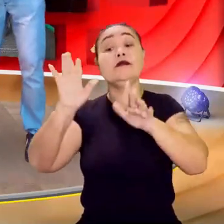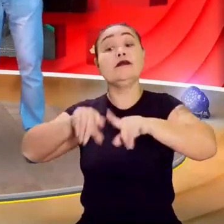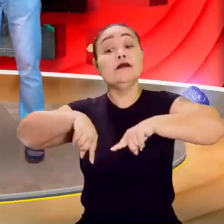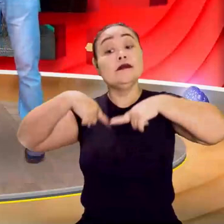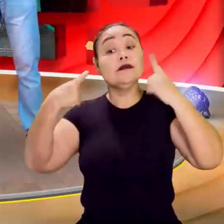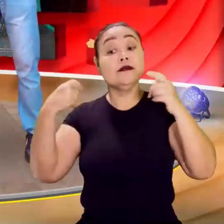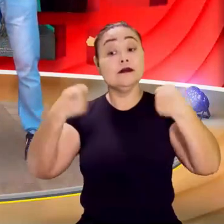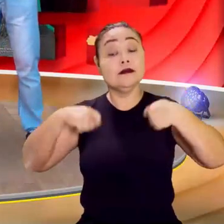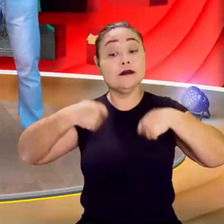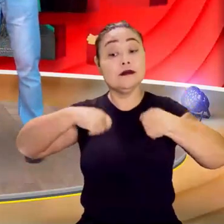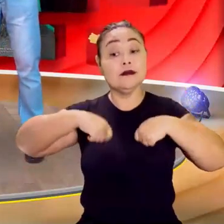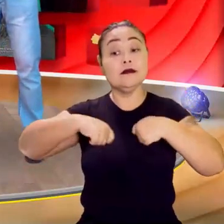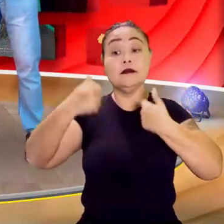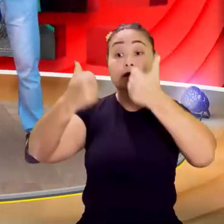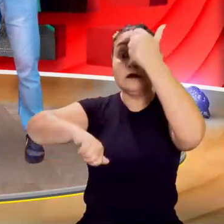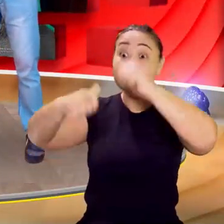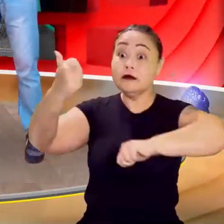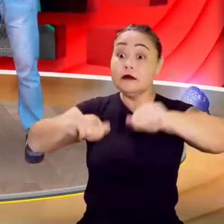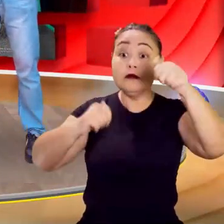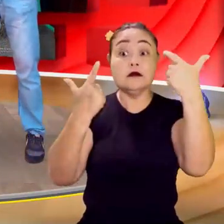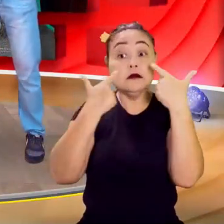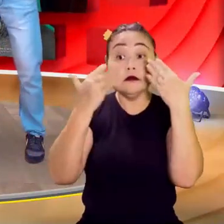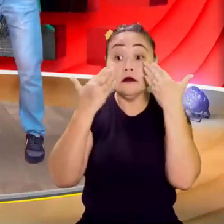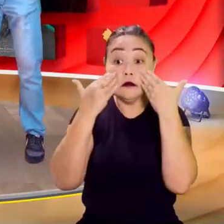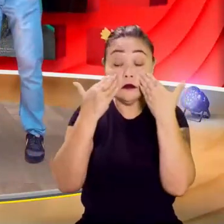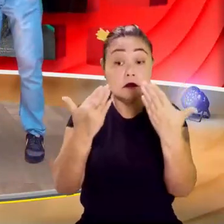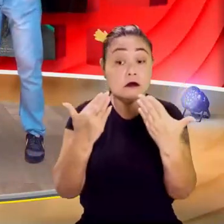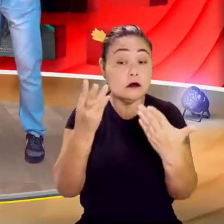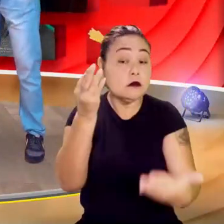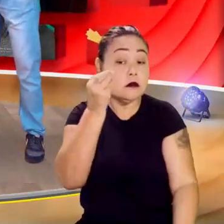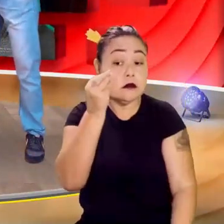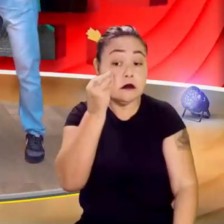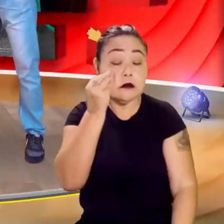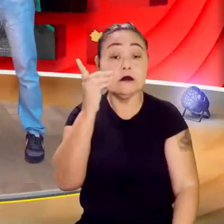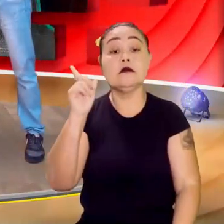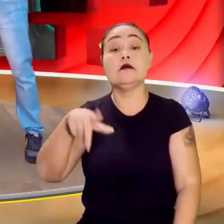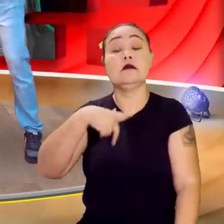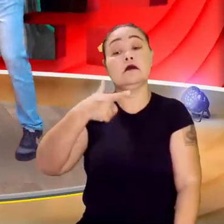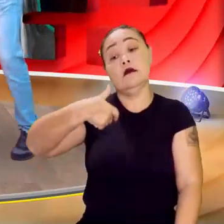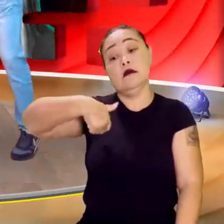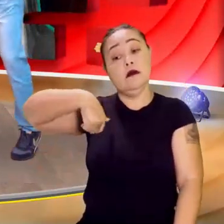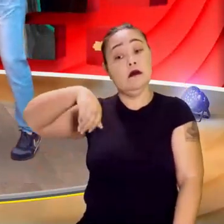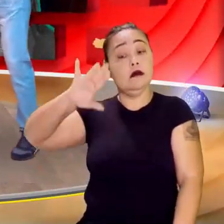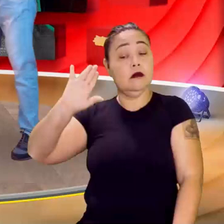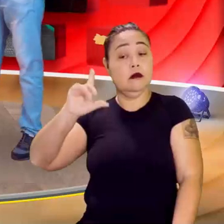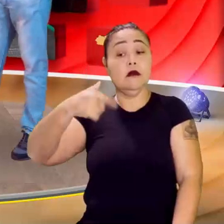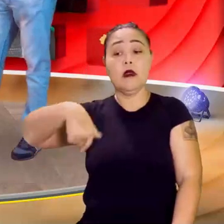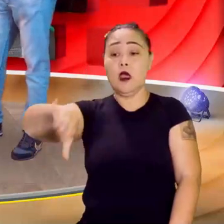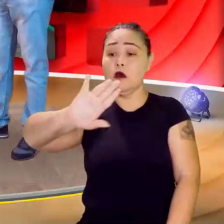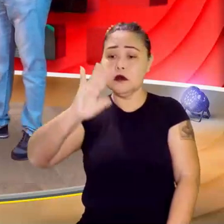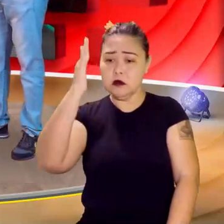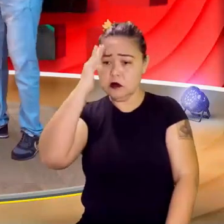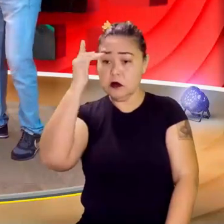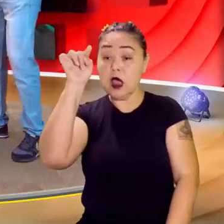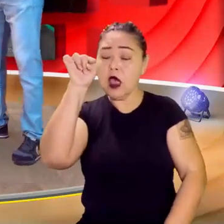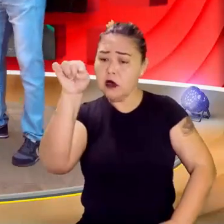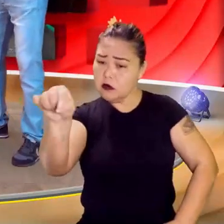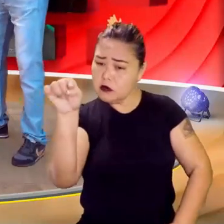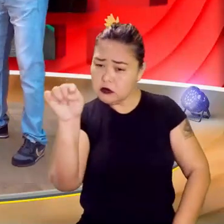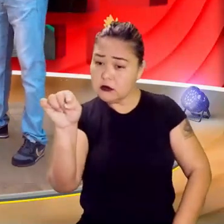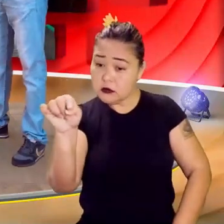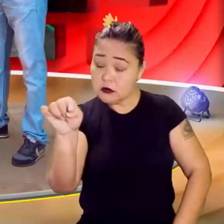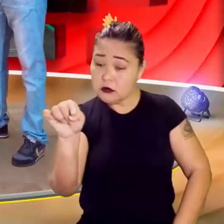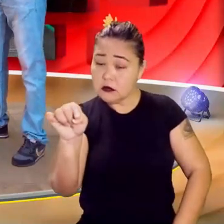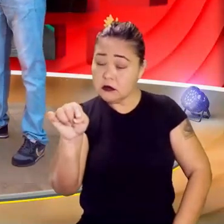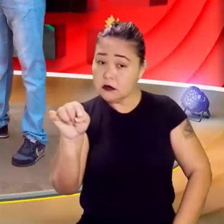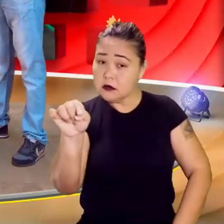gente precisa fazer essa análise e, claro, né? Mais do que a gente saber o que vocês entenderam, é vocês